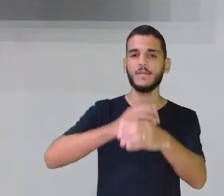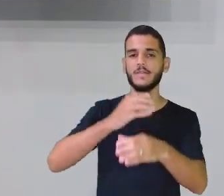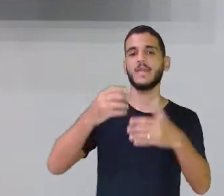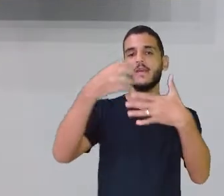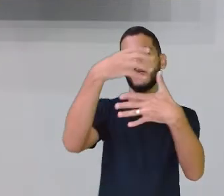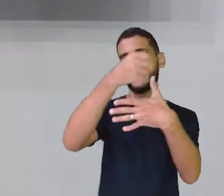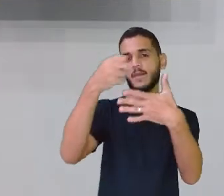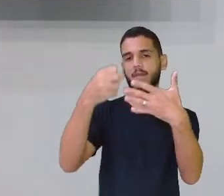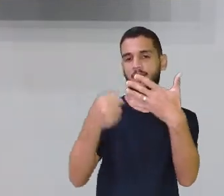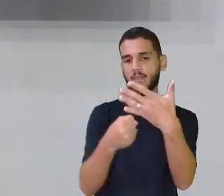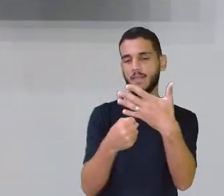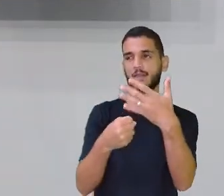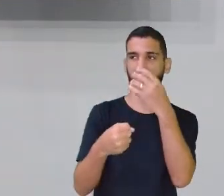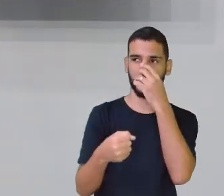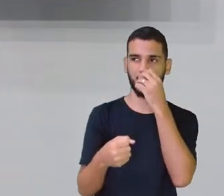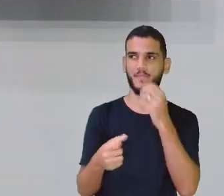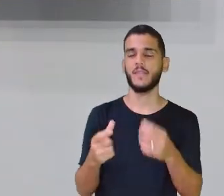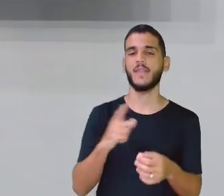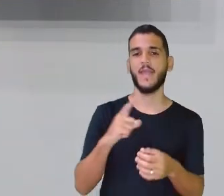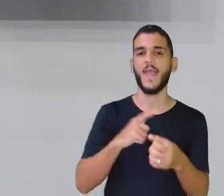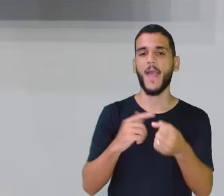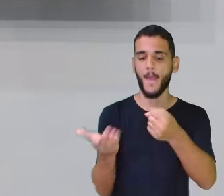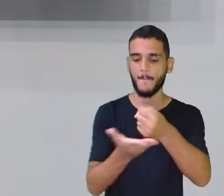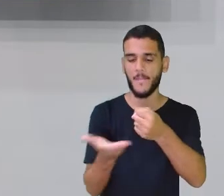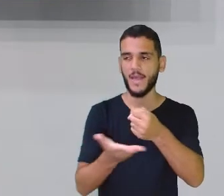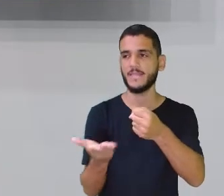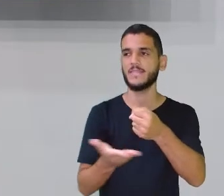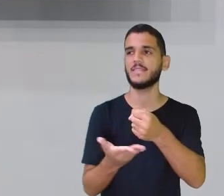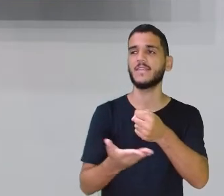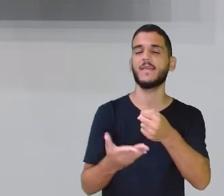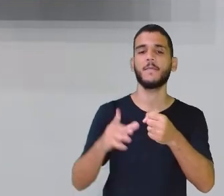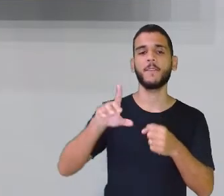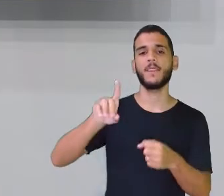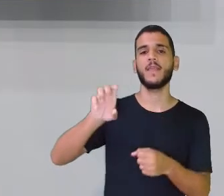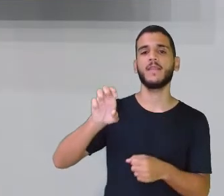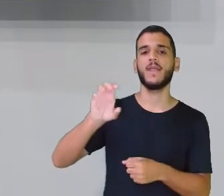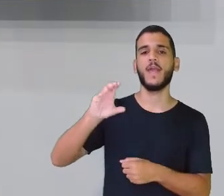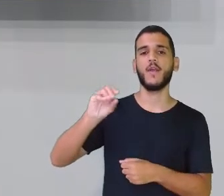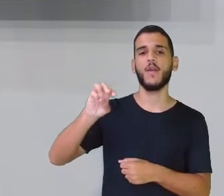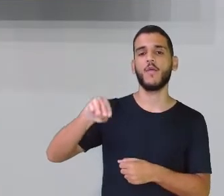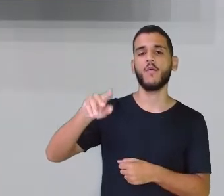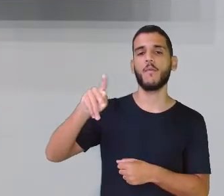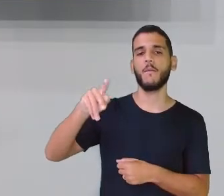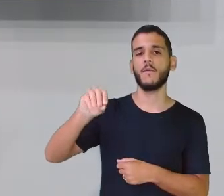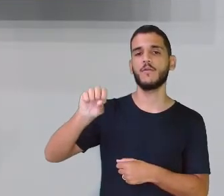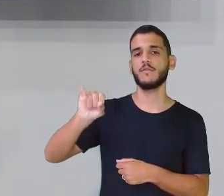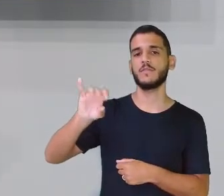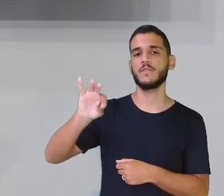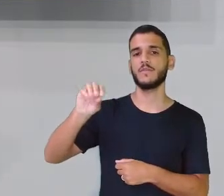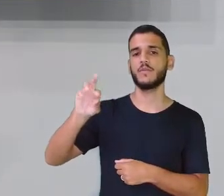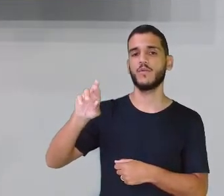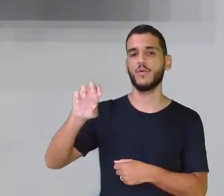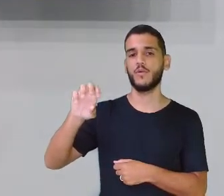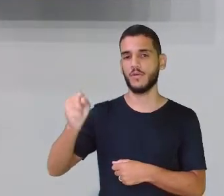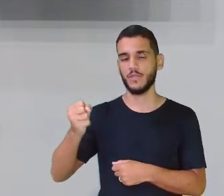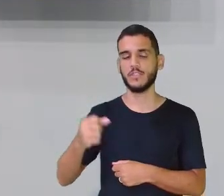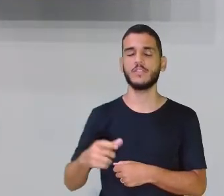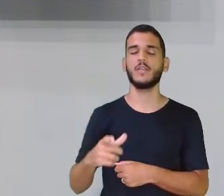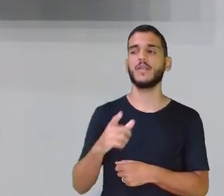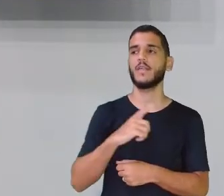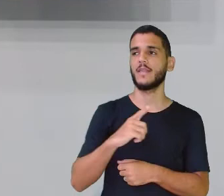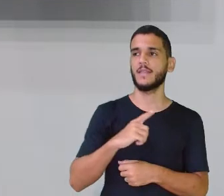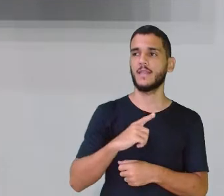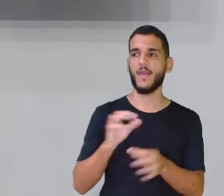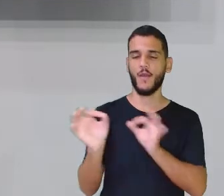aqui embaixo, os produtores estão aqui, ó, que são as plantinhas, que alimentam os consumidores 1 e